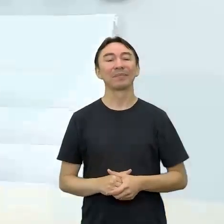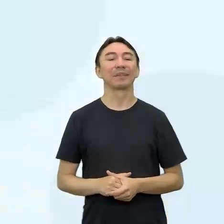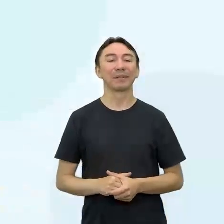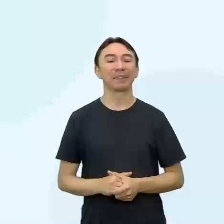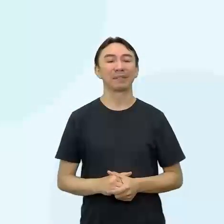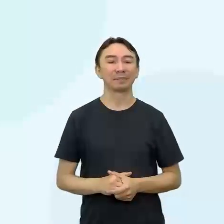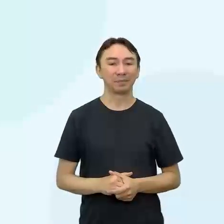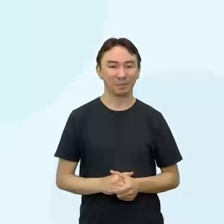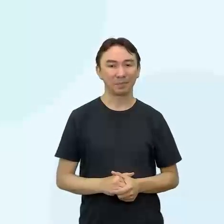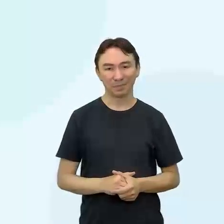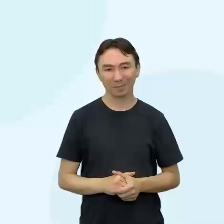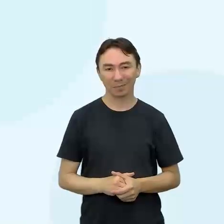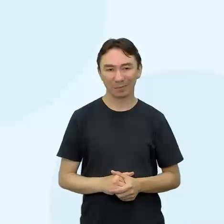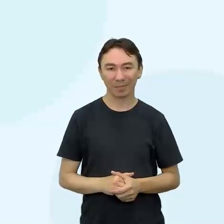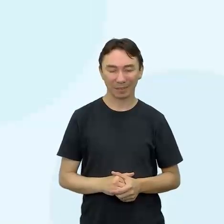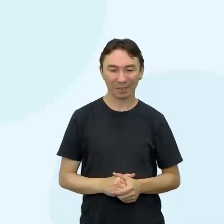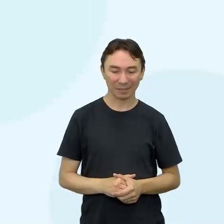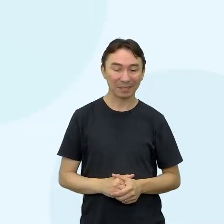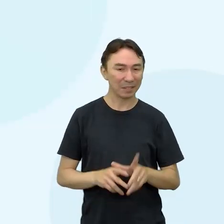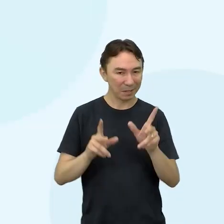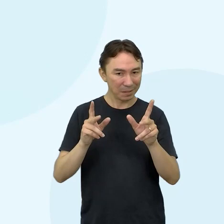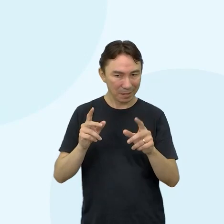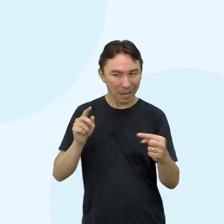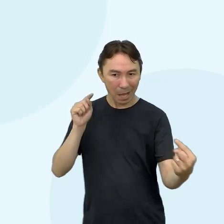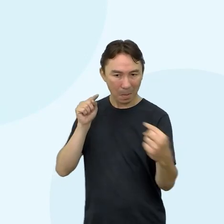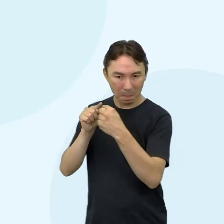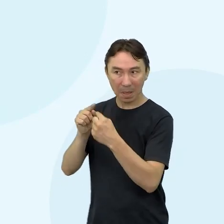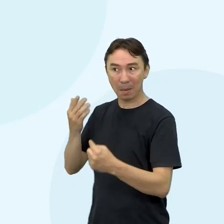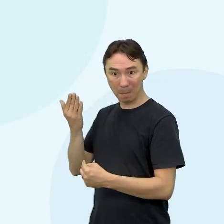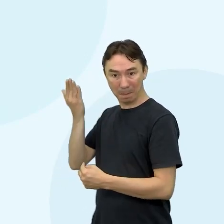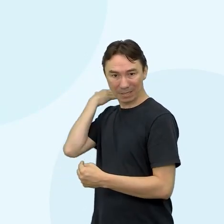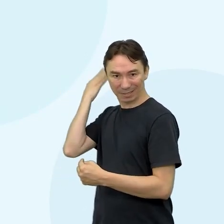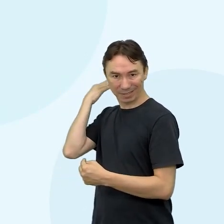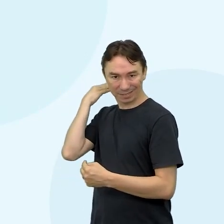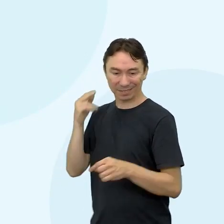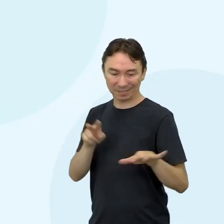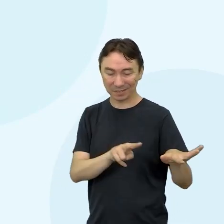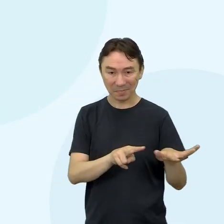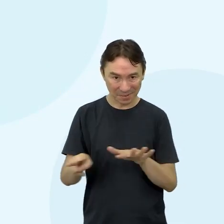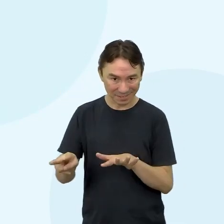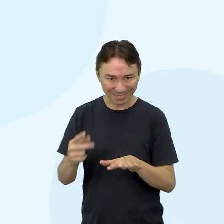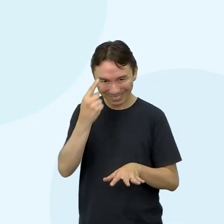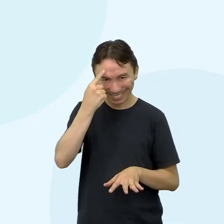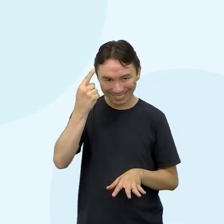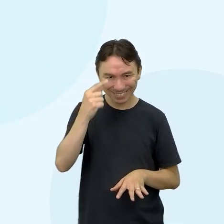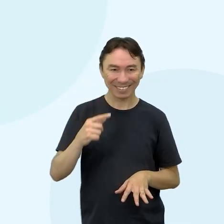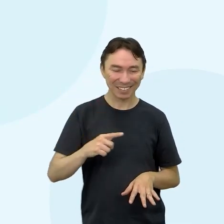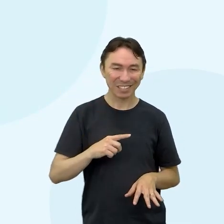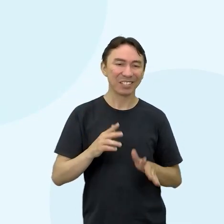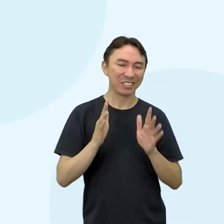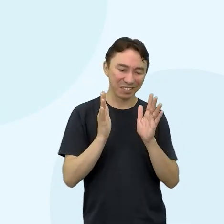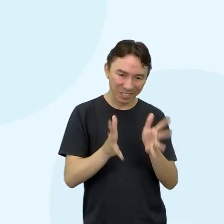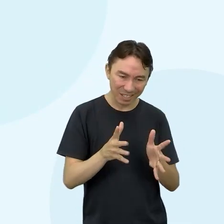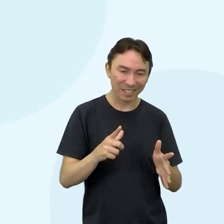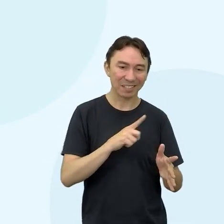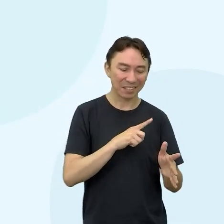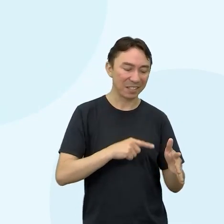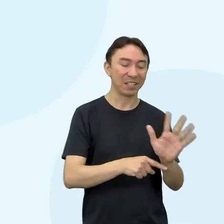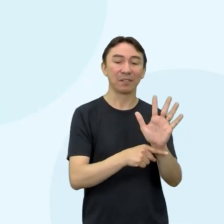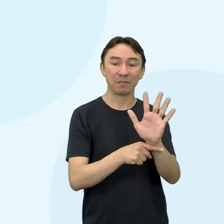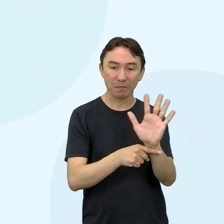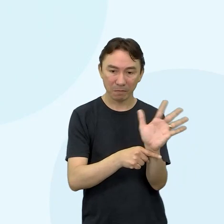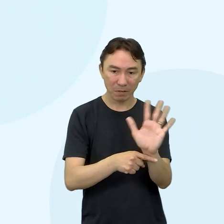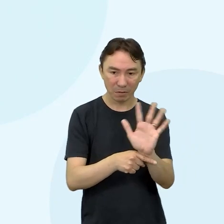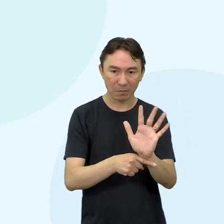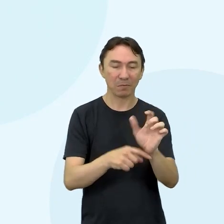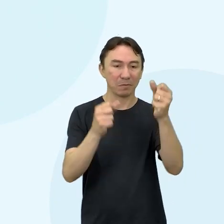Ainda referente, então, à pauta da semana passada, já mencionamos quais as etapas de um projeto, né? E esse vídeo, ele trouxe aí em